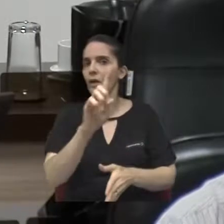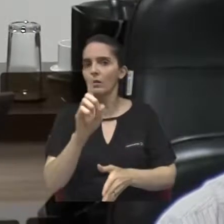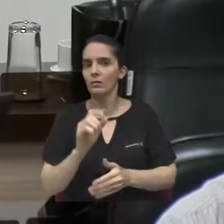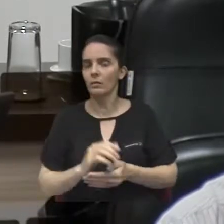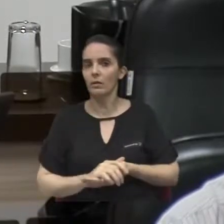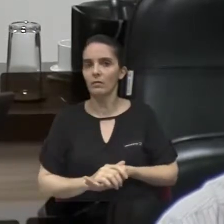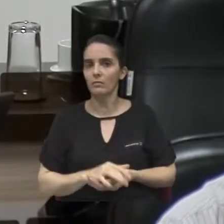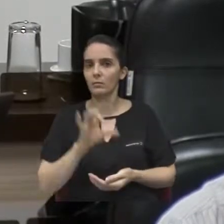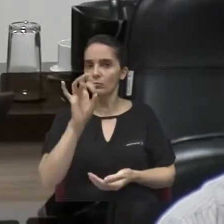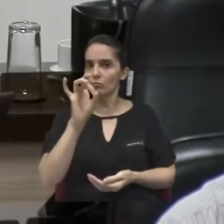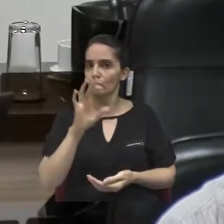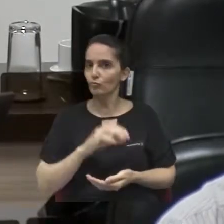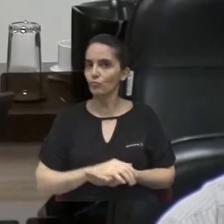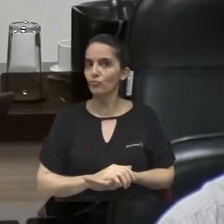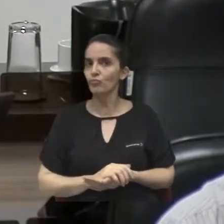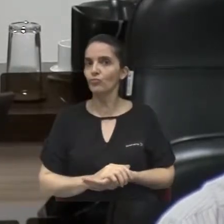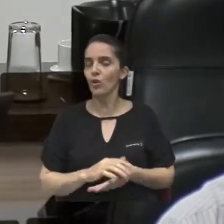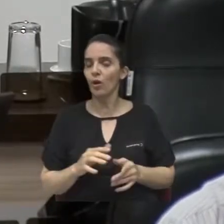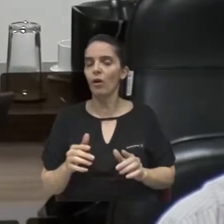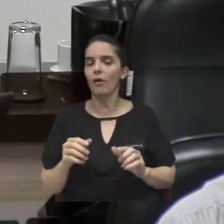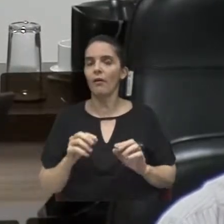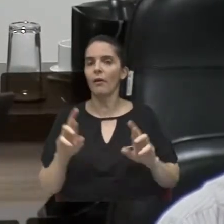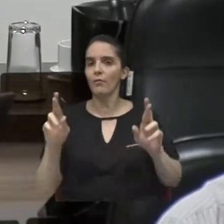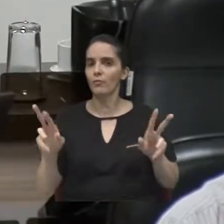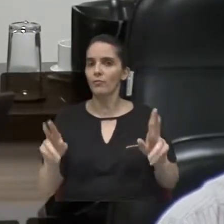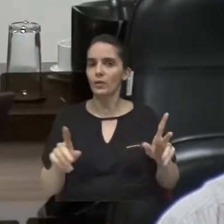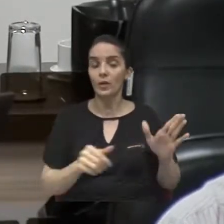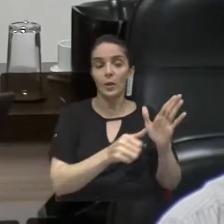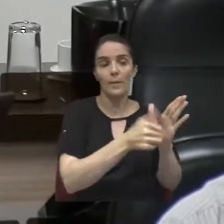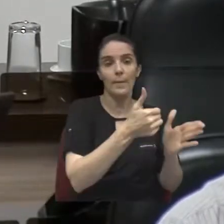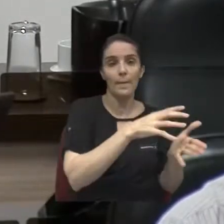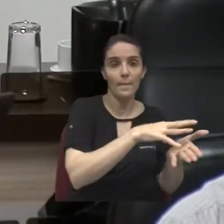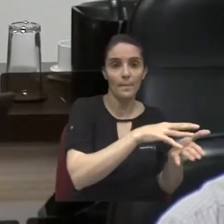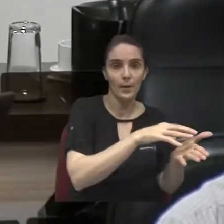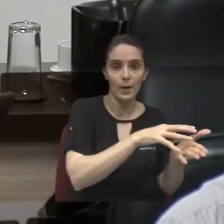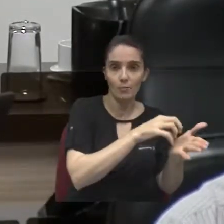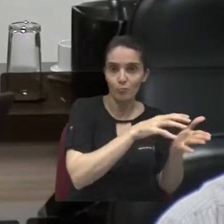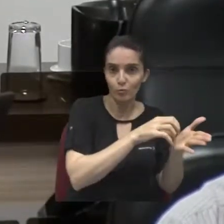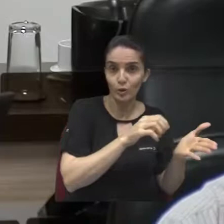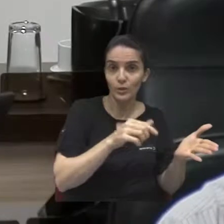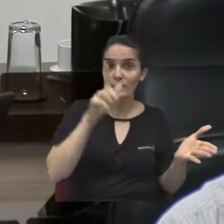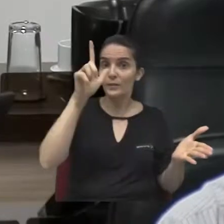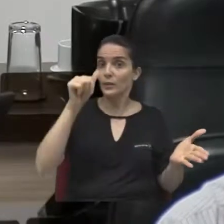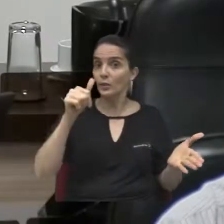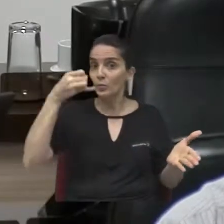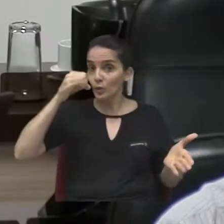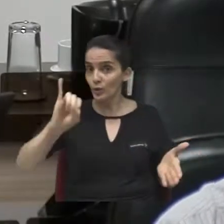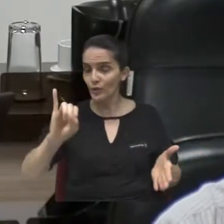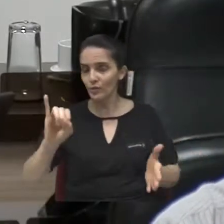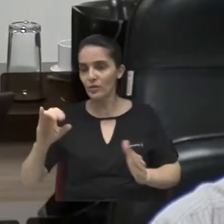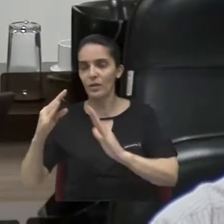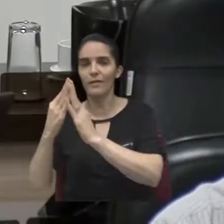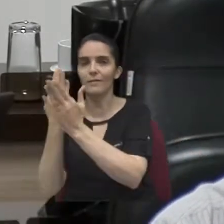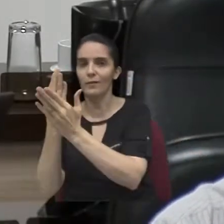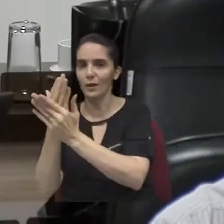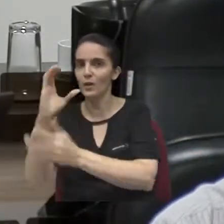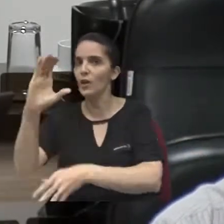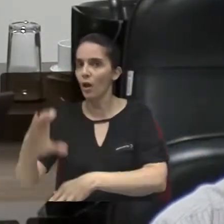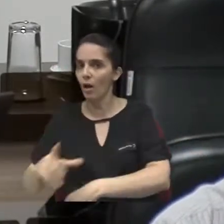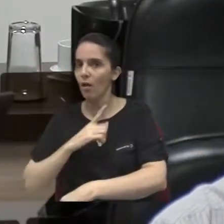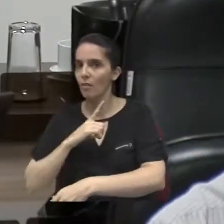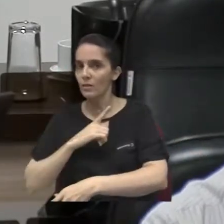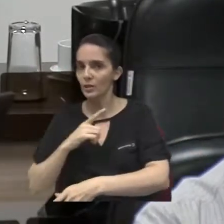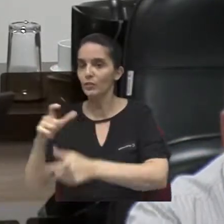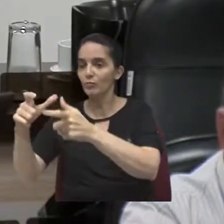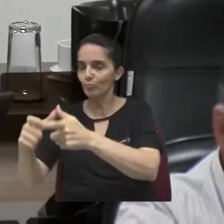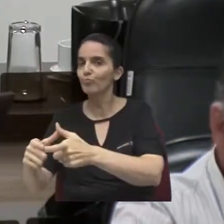porque nós sabemos que é uma coisa distinta da outra. Primeiro a inscrição e depois, se aparecer, a vaga da creche, né? É lógico